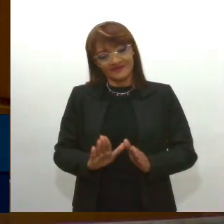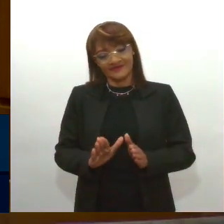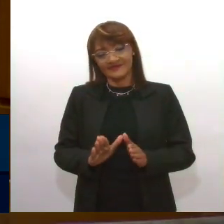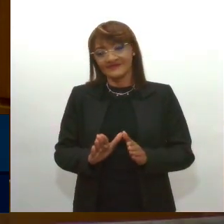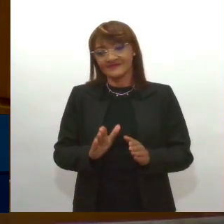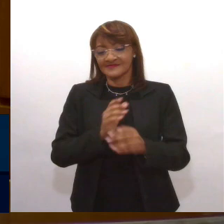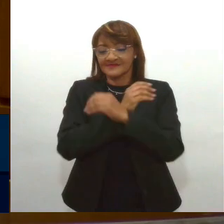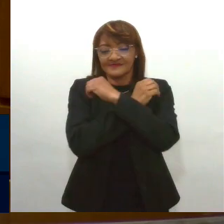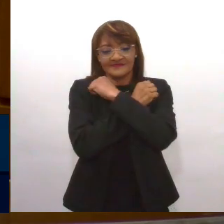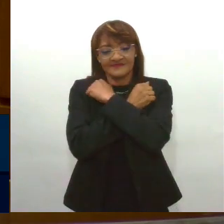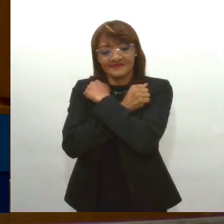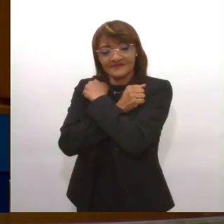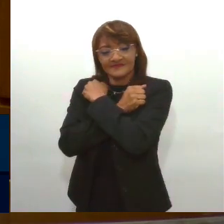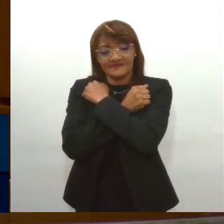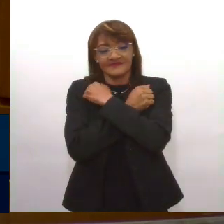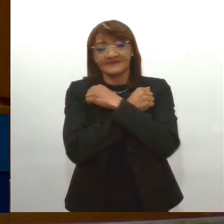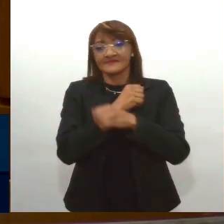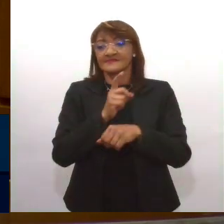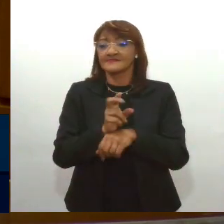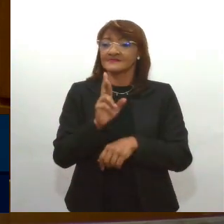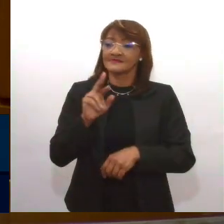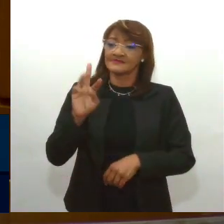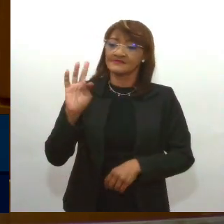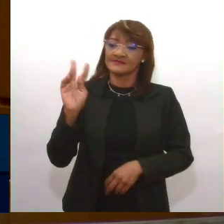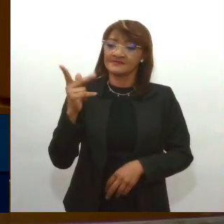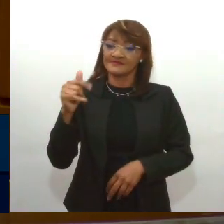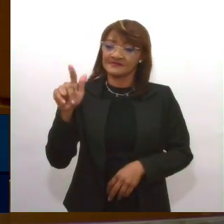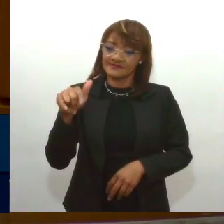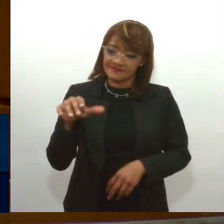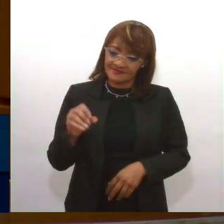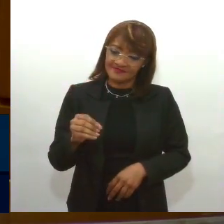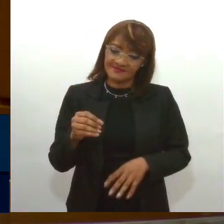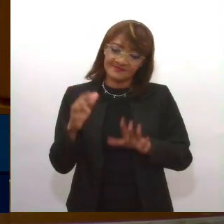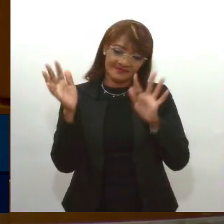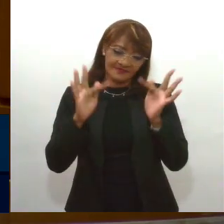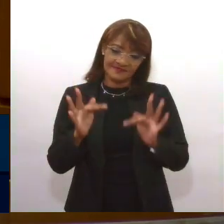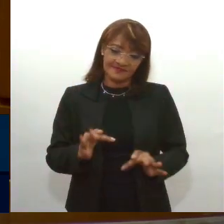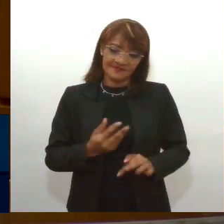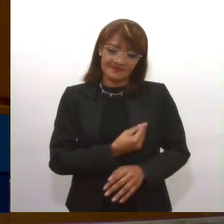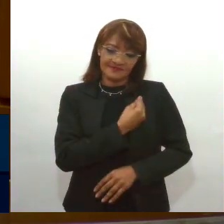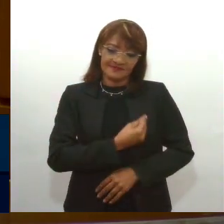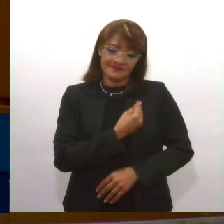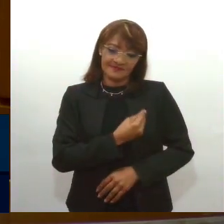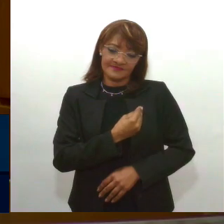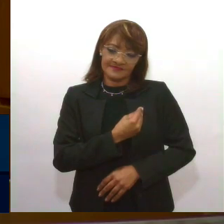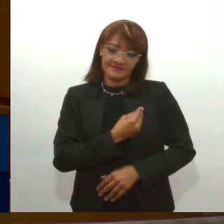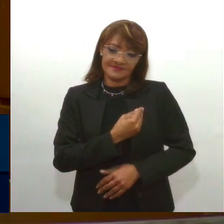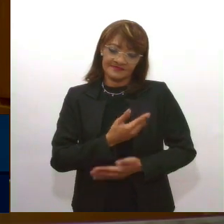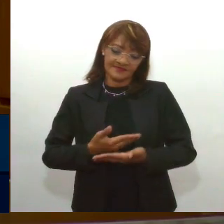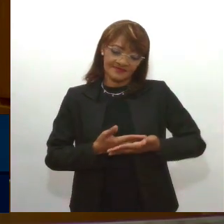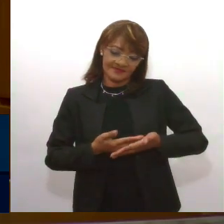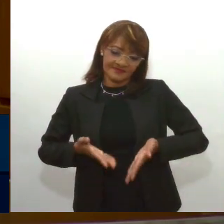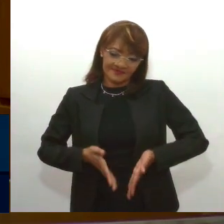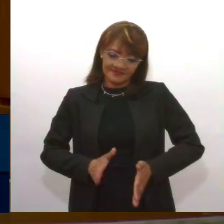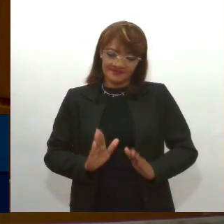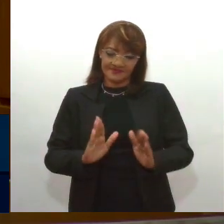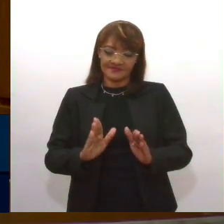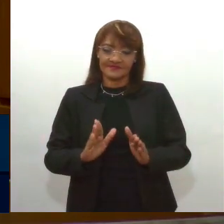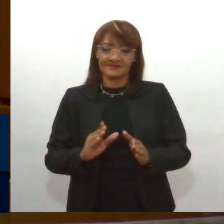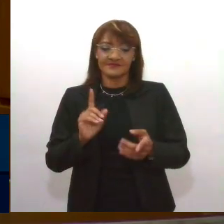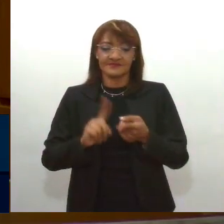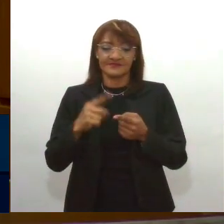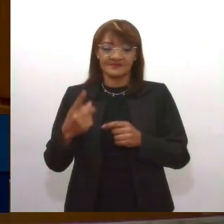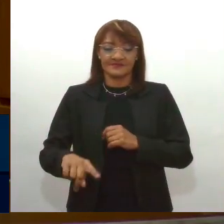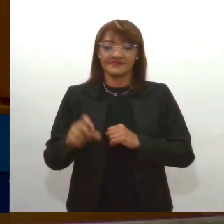Thiago muito feliz que eu estive presente no momento do parto mais uma dor mais uma sergipana nesse mundo